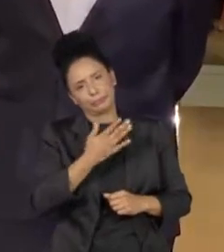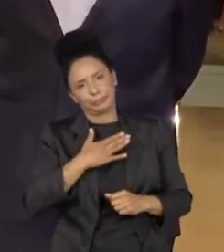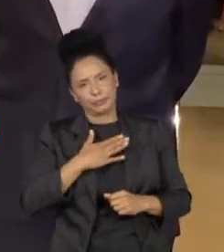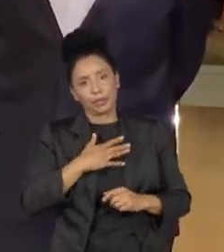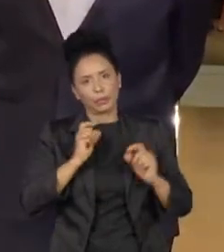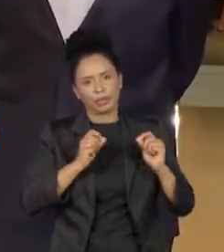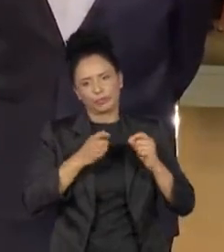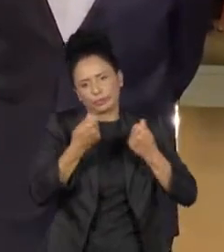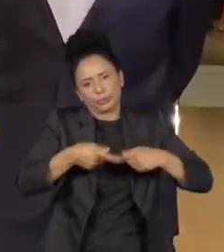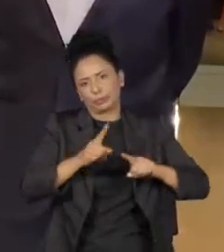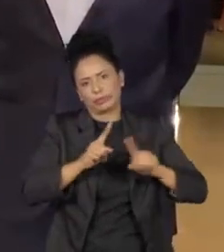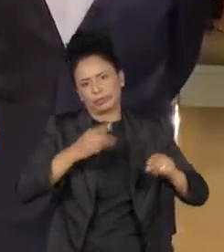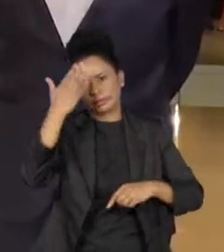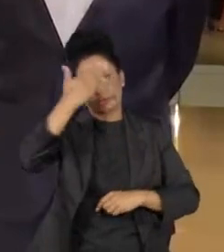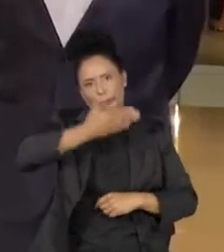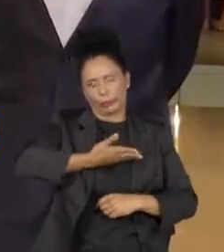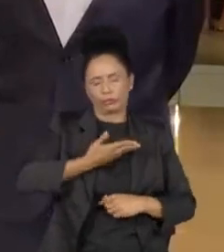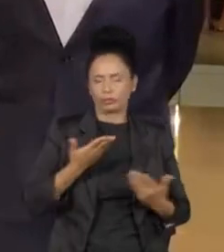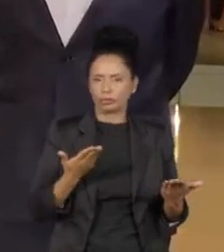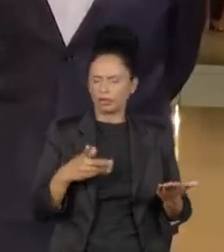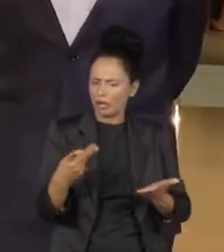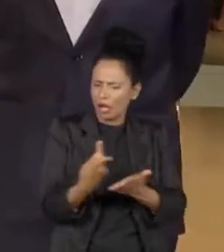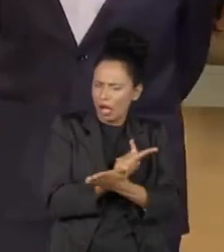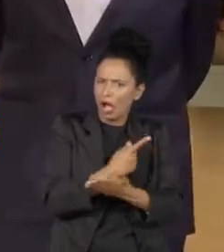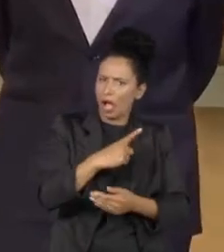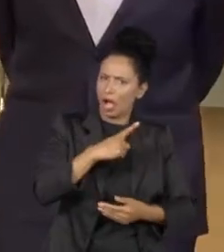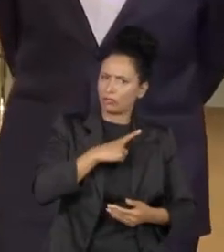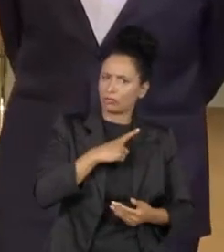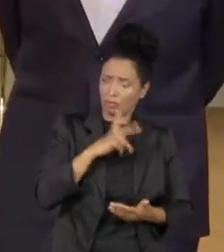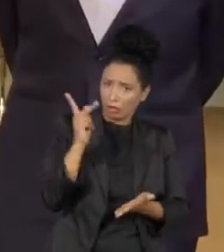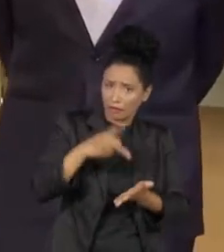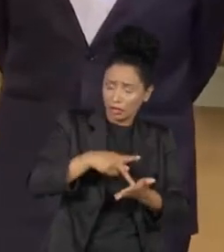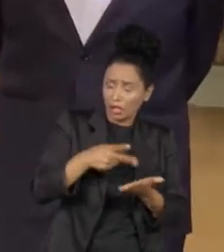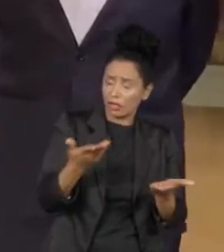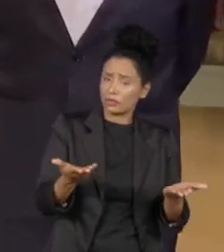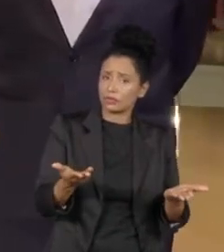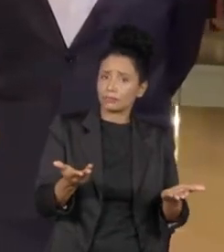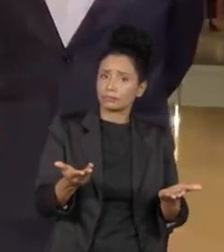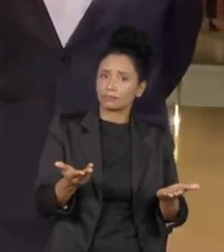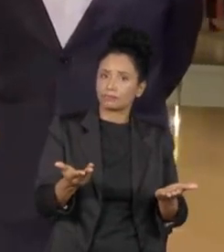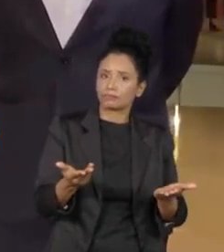que as inserções foram realmente